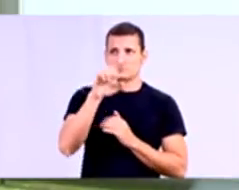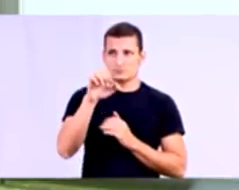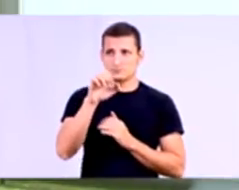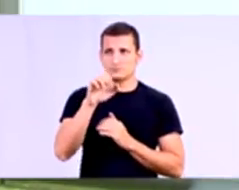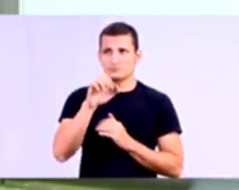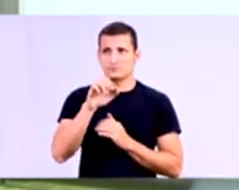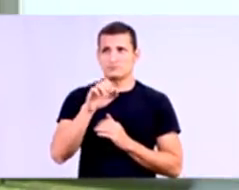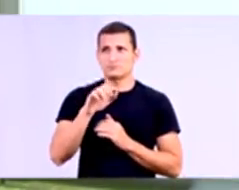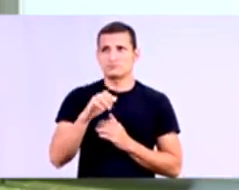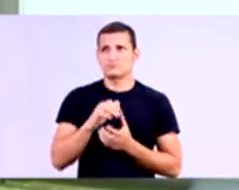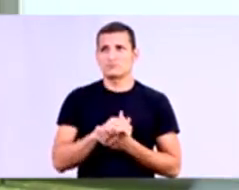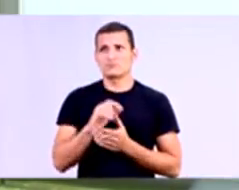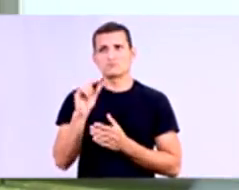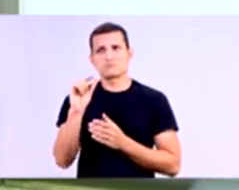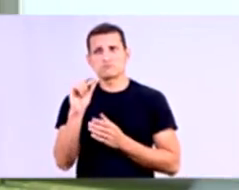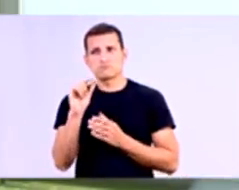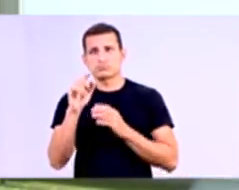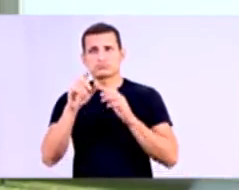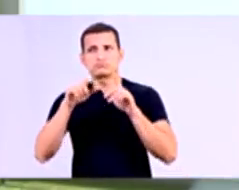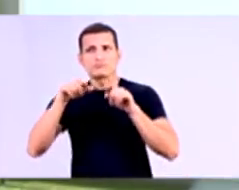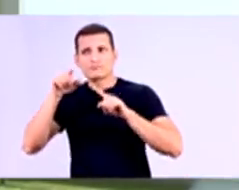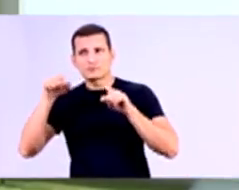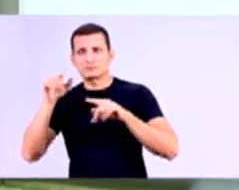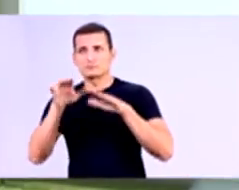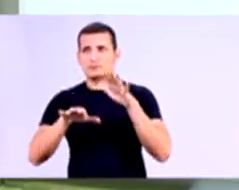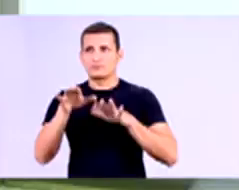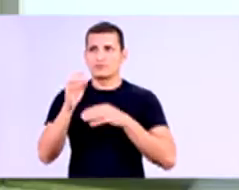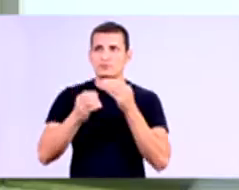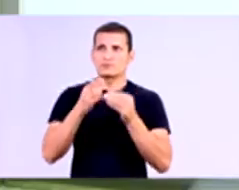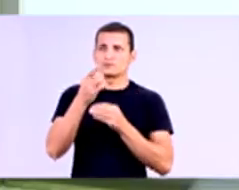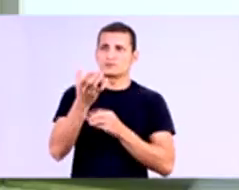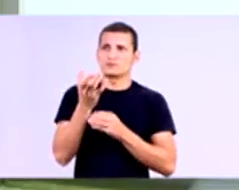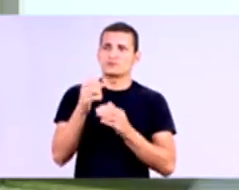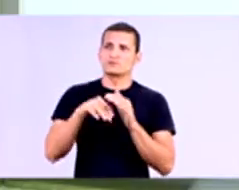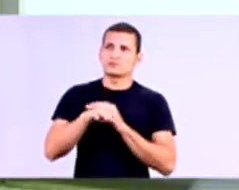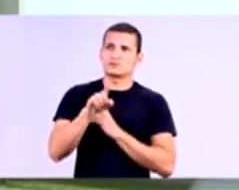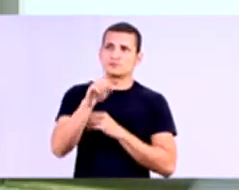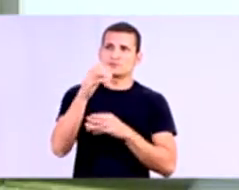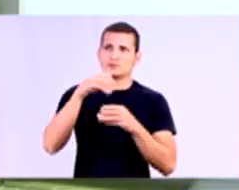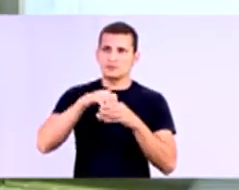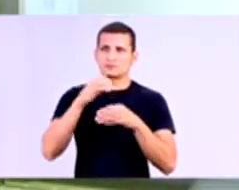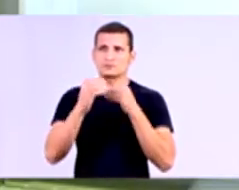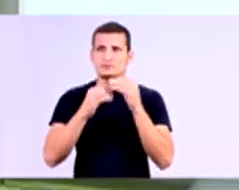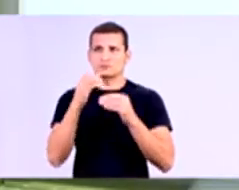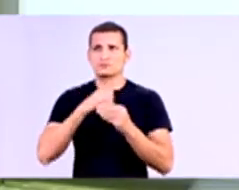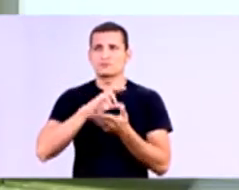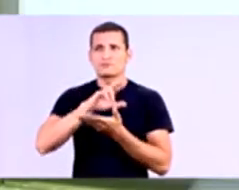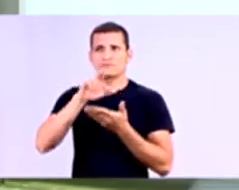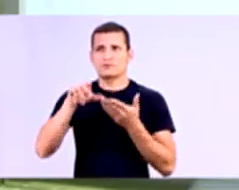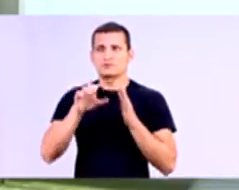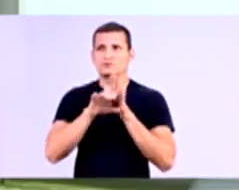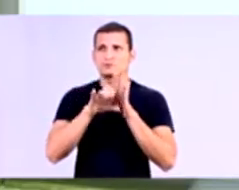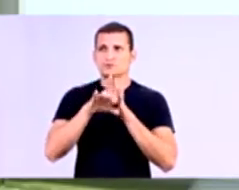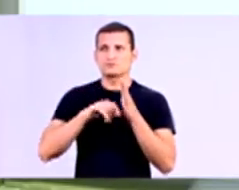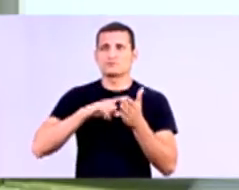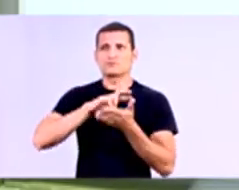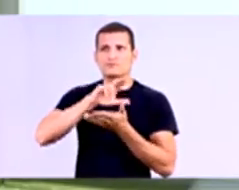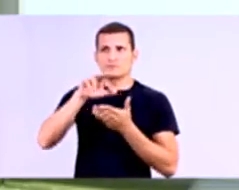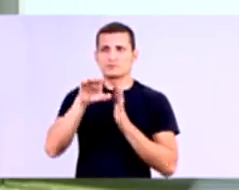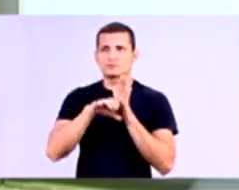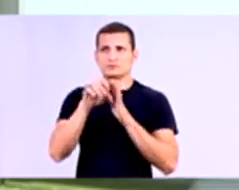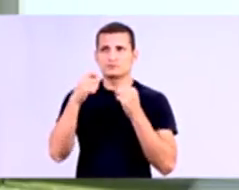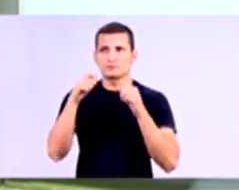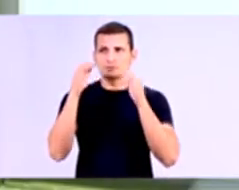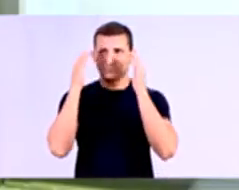existir pouca variação. Depende muito de como você quer armazenar isso dentro do banco de dados. Porque aí tem vários conceitos. Existem vários conceitos que tem que